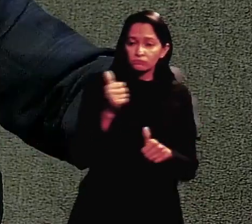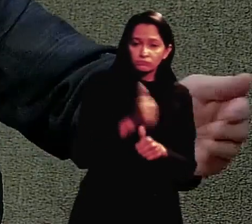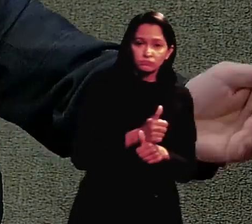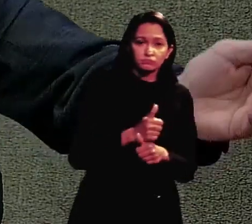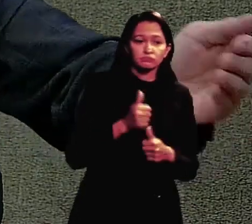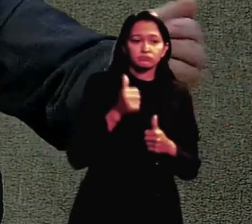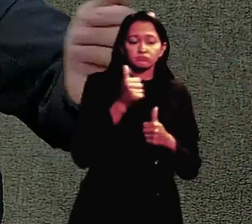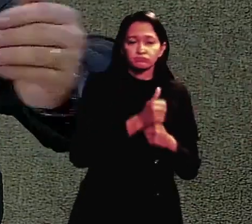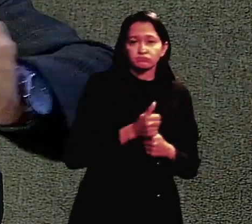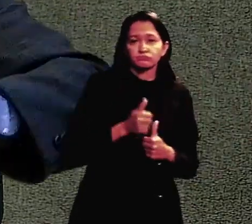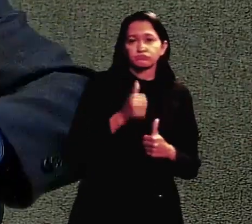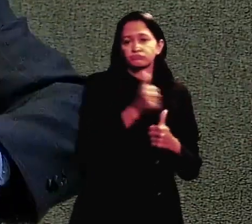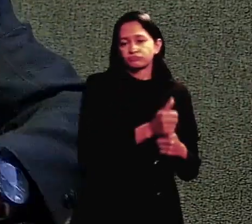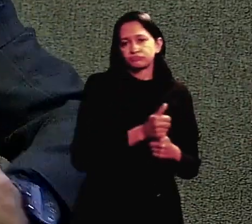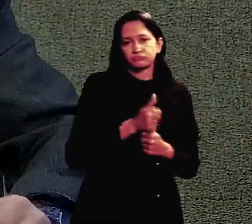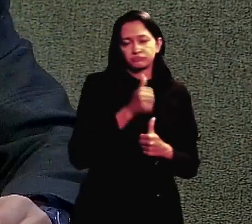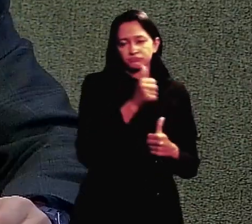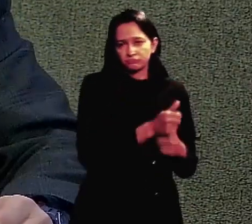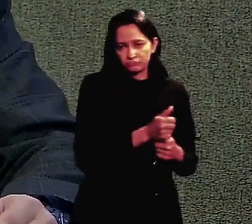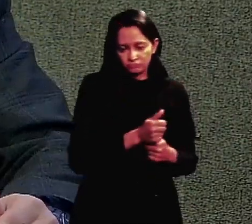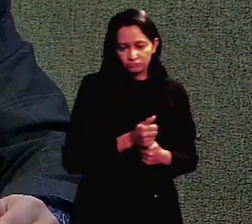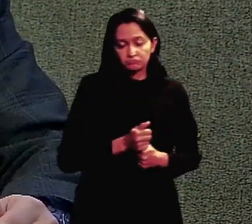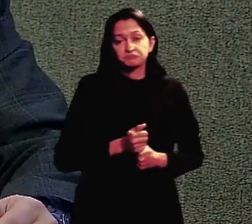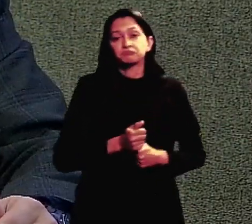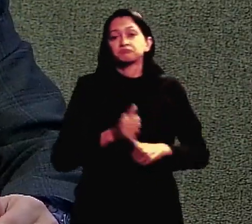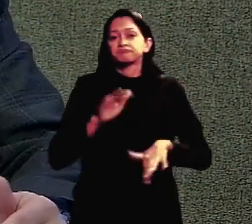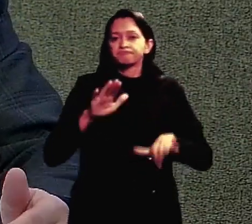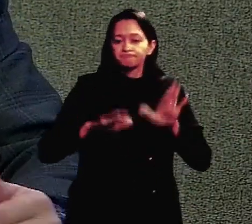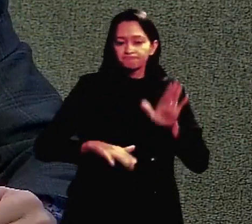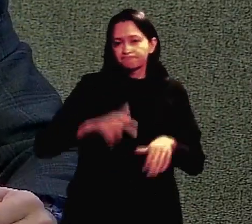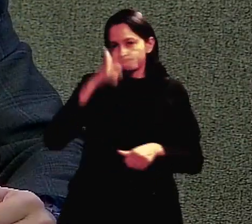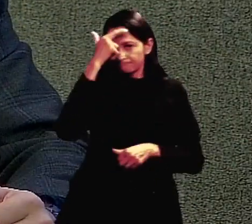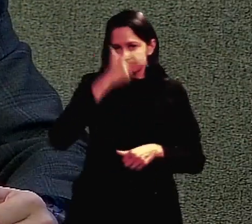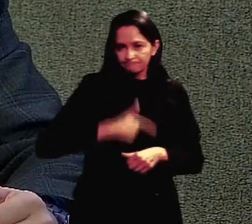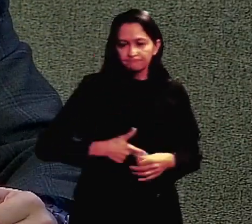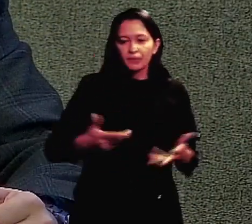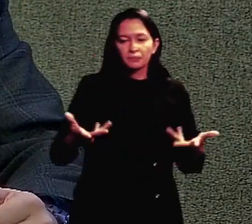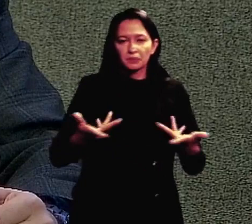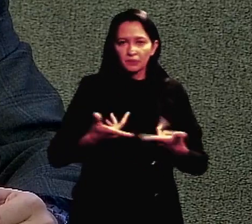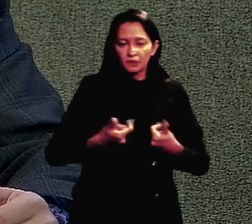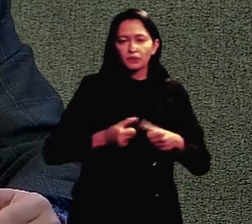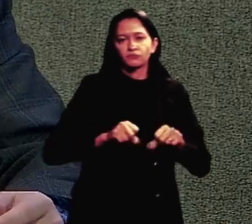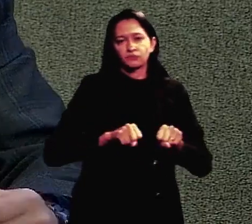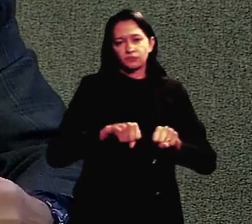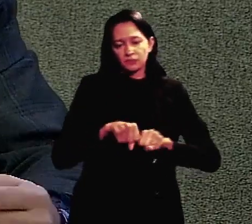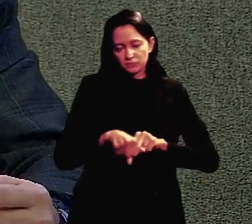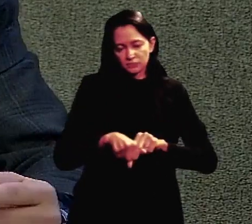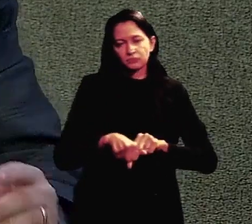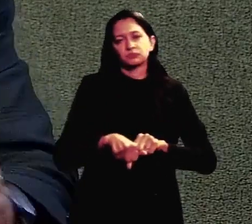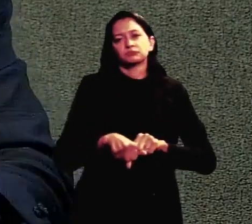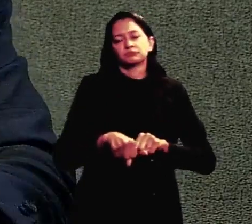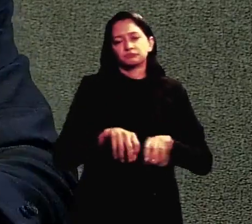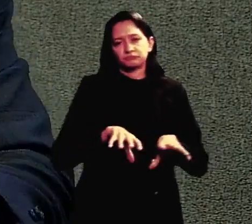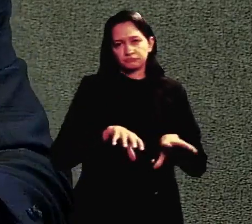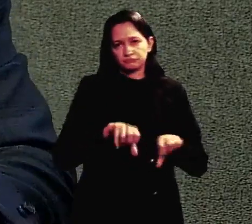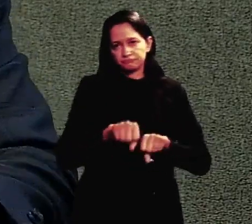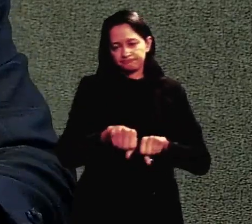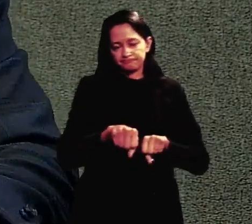sendo substituídos de acordo com a capacidade e a formação de cada um, eles vão sendo